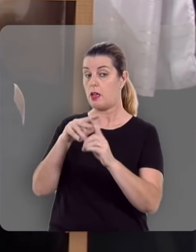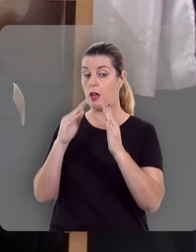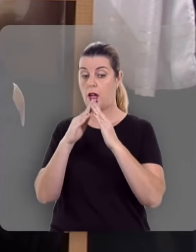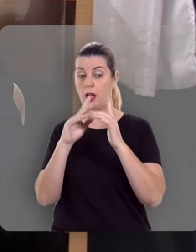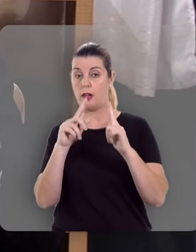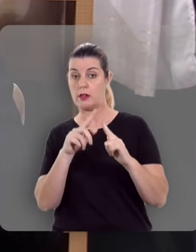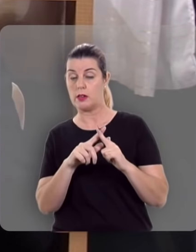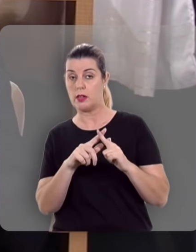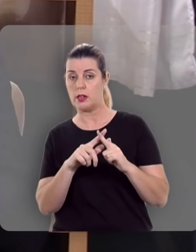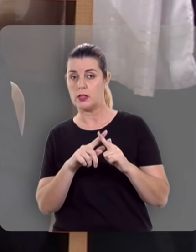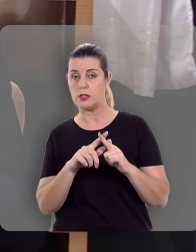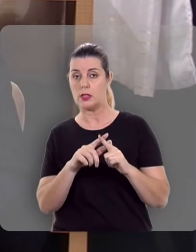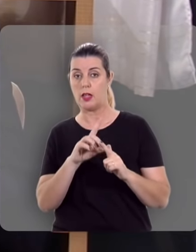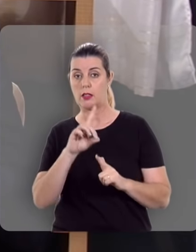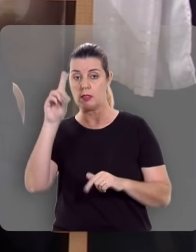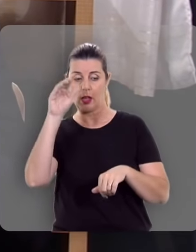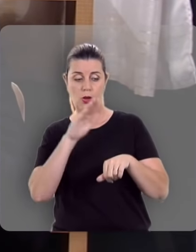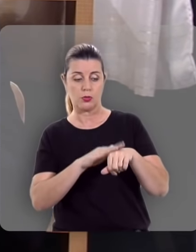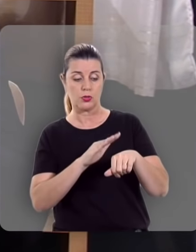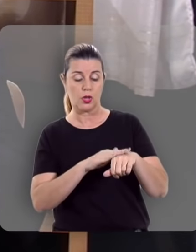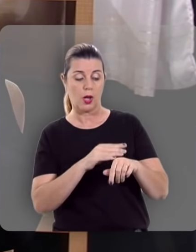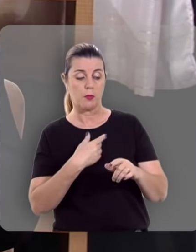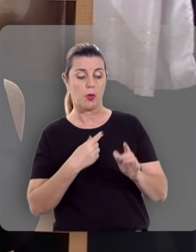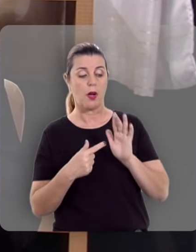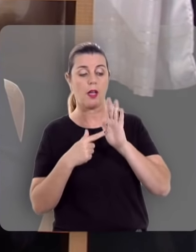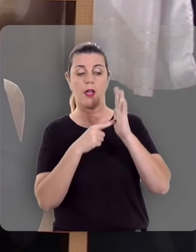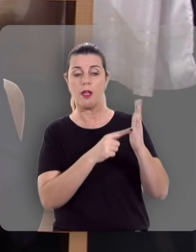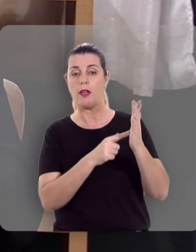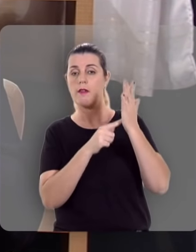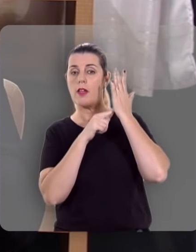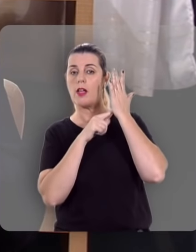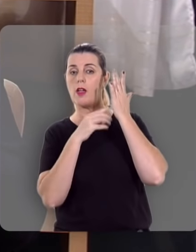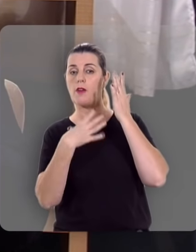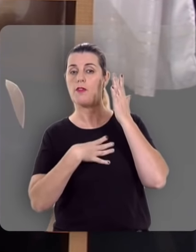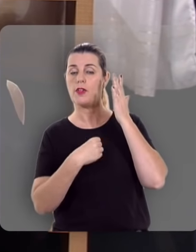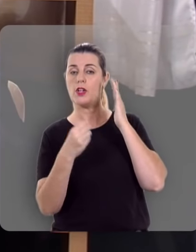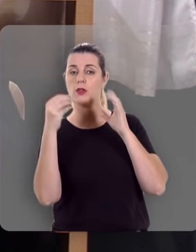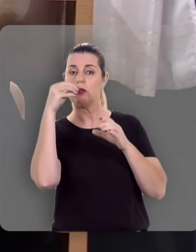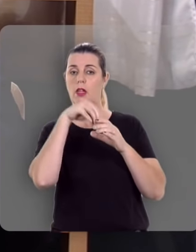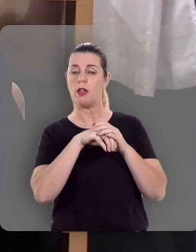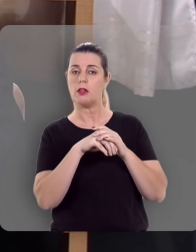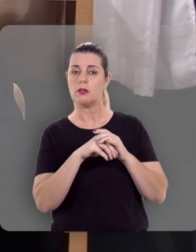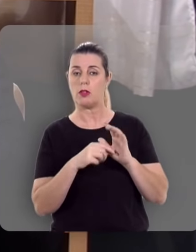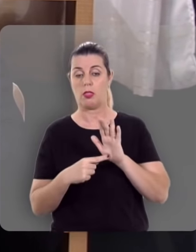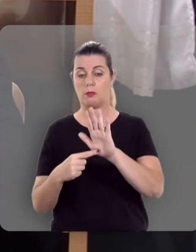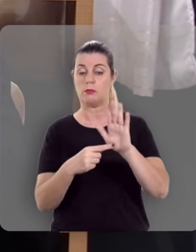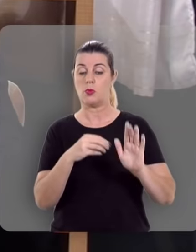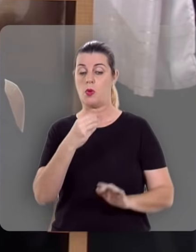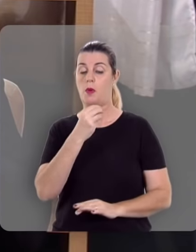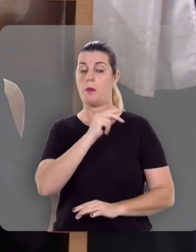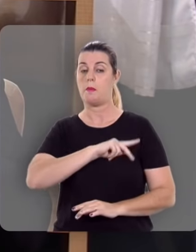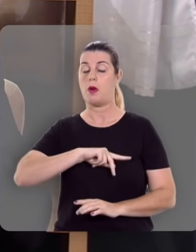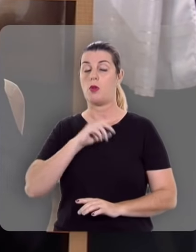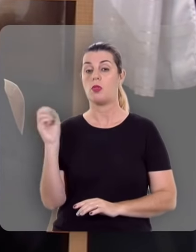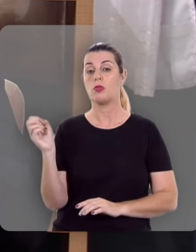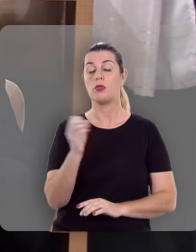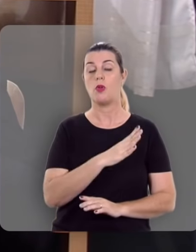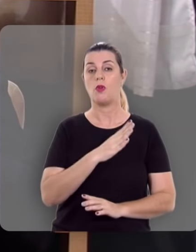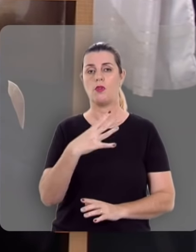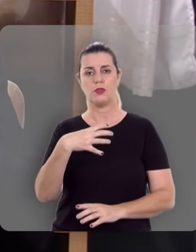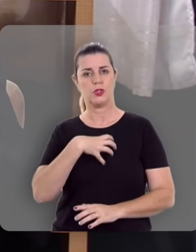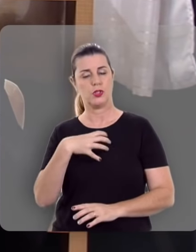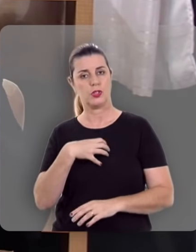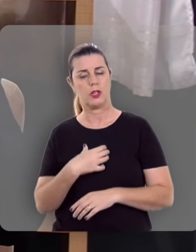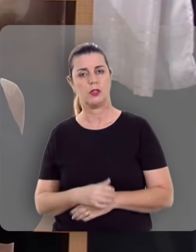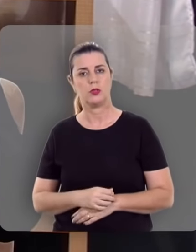aquele que o chamou aprove revelar o seu filho nele. Deus colocou em Paulo uma nova natureza. E